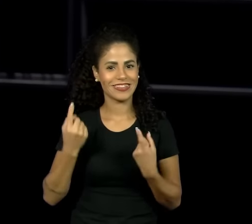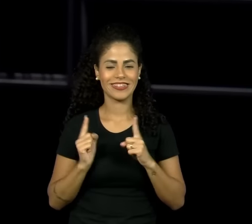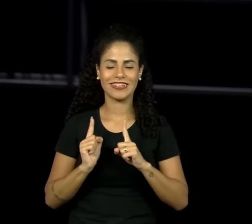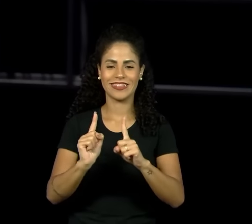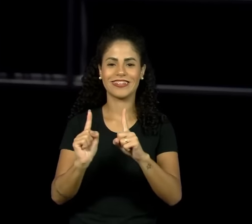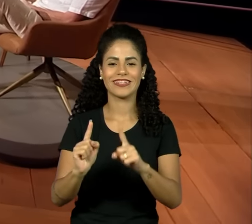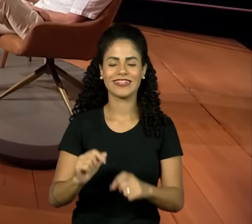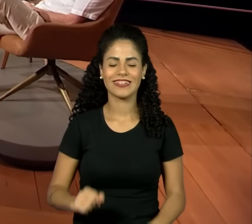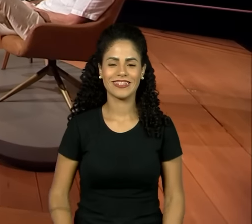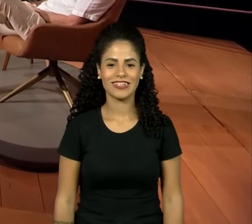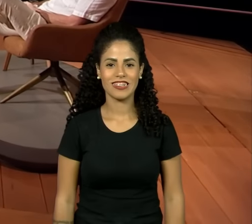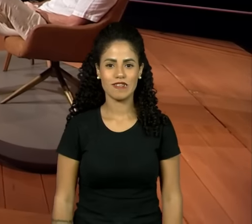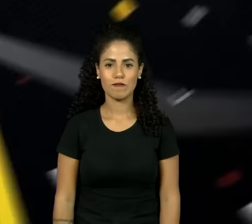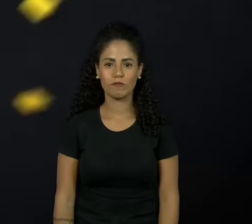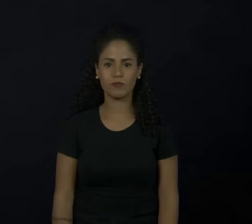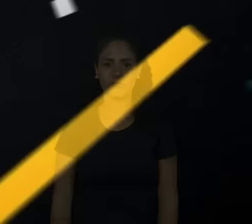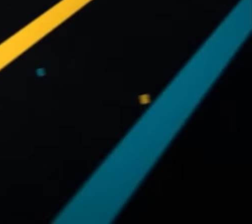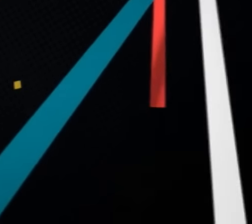Fábio